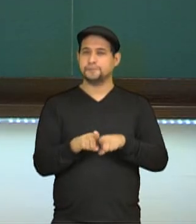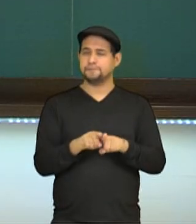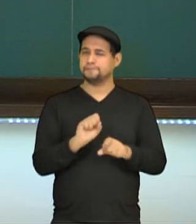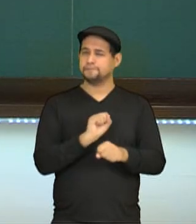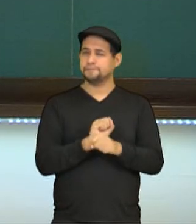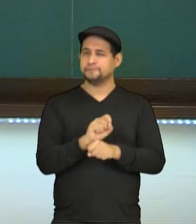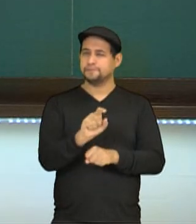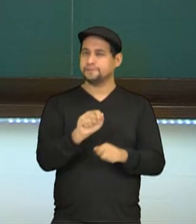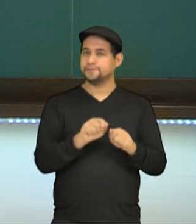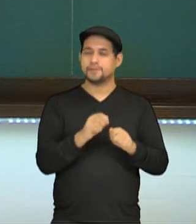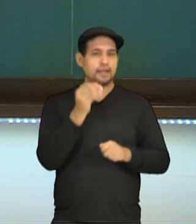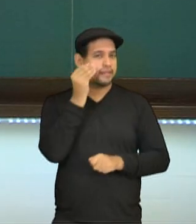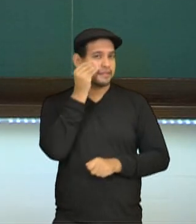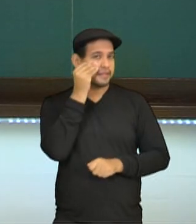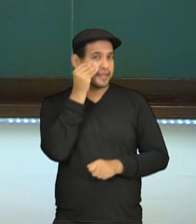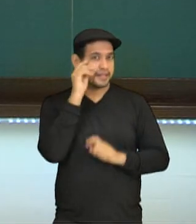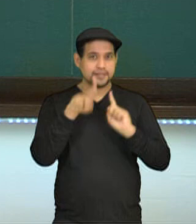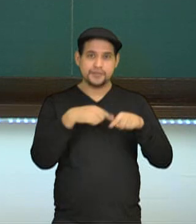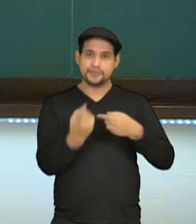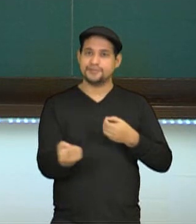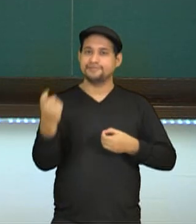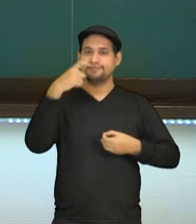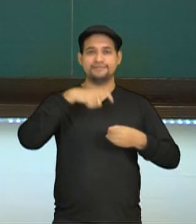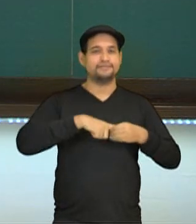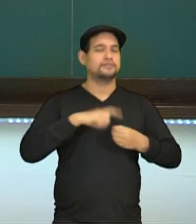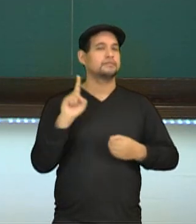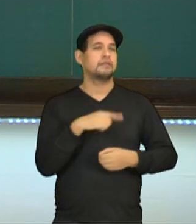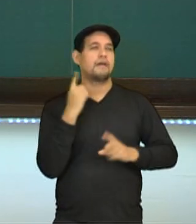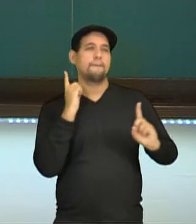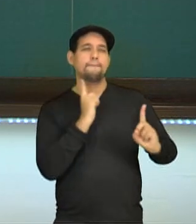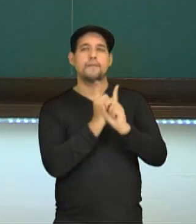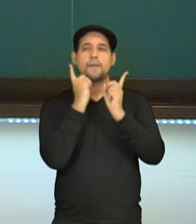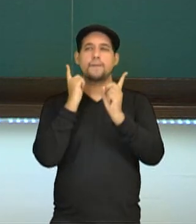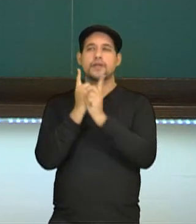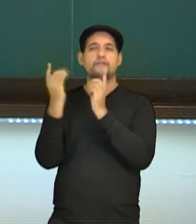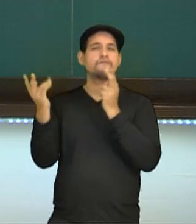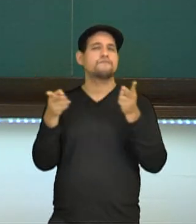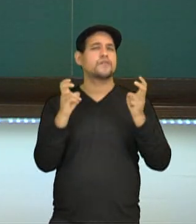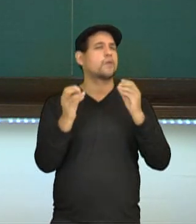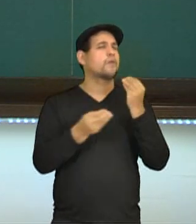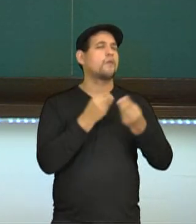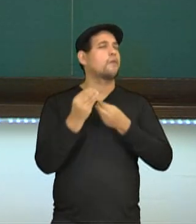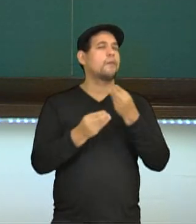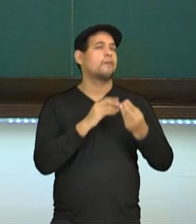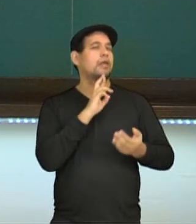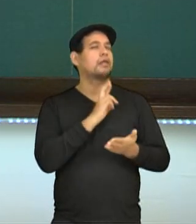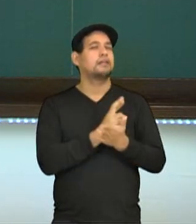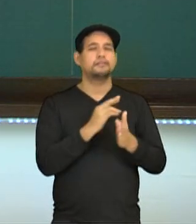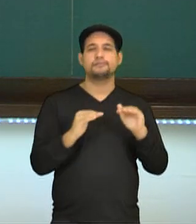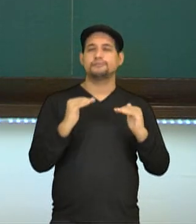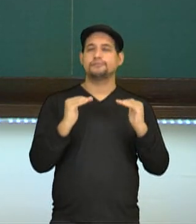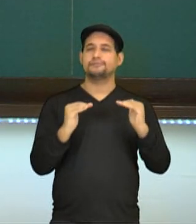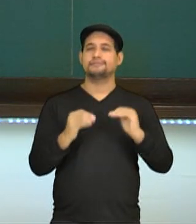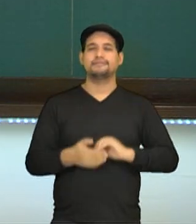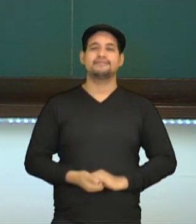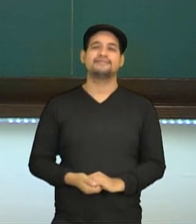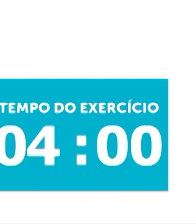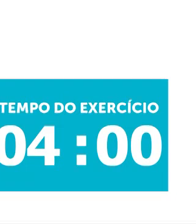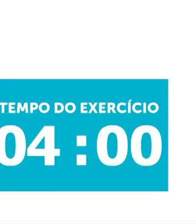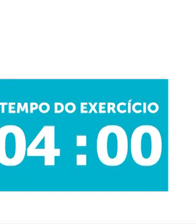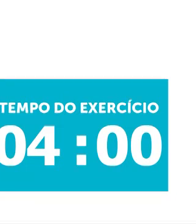vou dar um tempinho, tentem aí fazer, que eu já retomo aqui pra gente encontrar, né, verificar como é que ficou essas equivalências aí de frações.